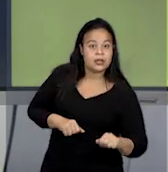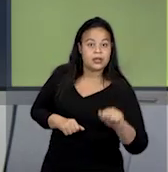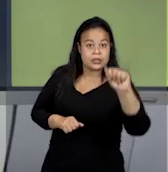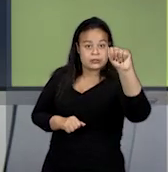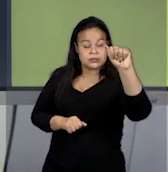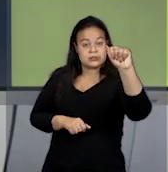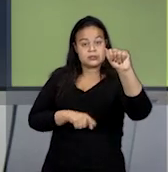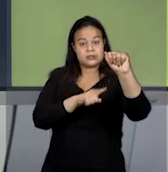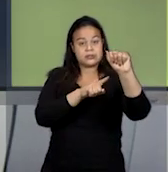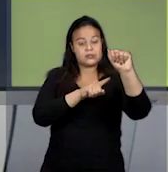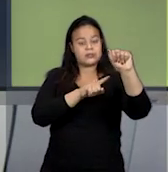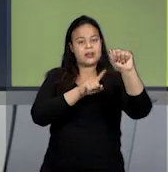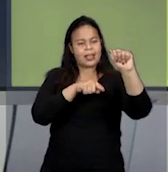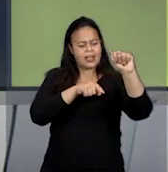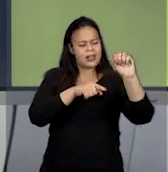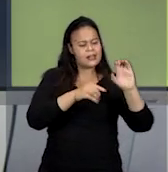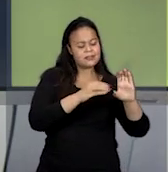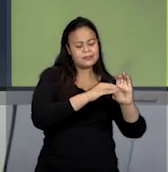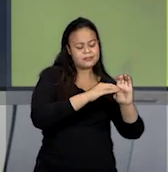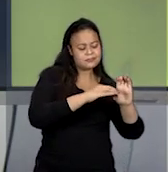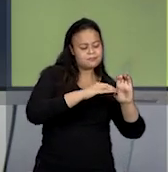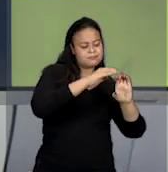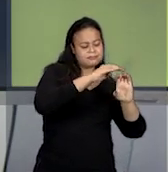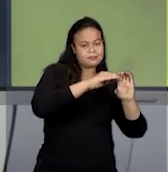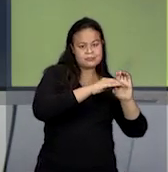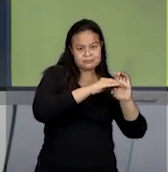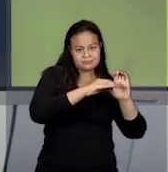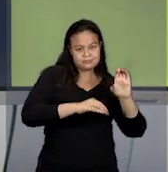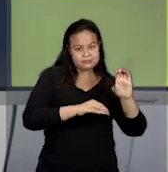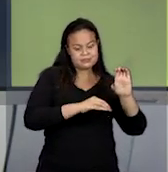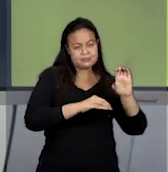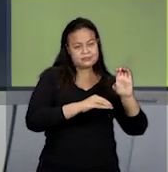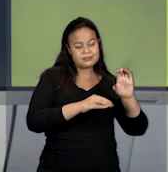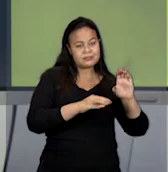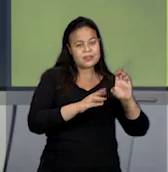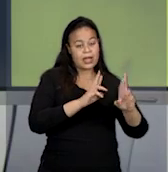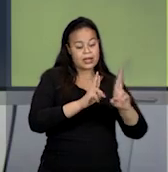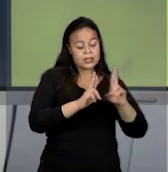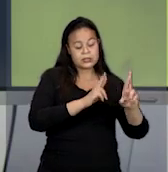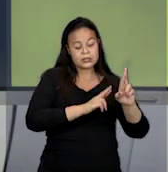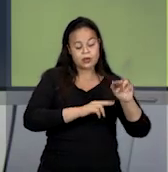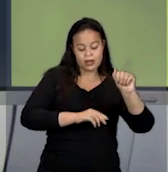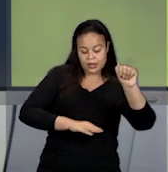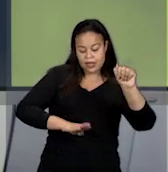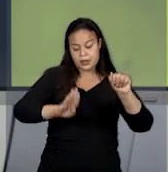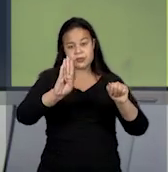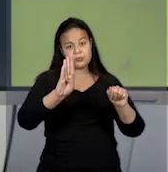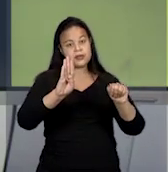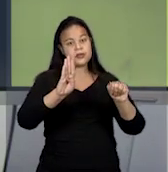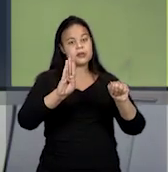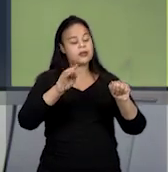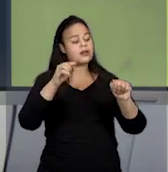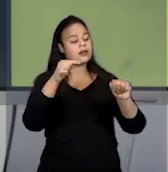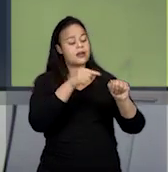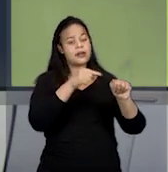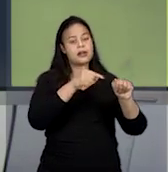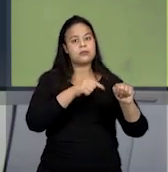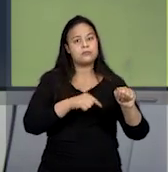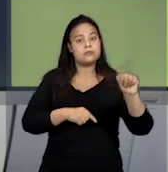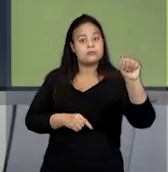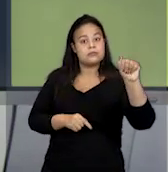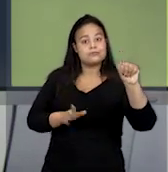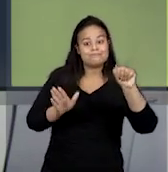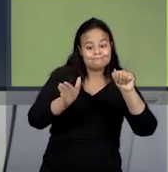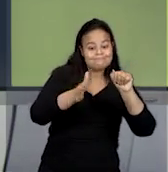é epistático em relação ao Bzinho, eu falo que o alelo azão